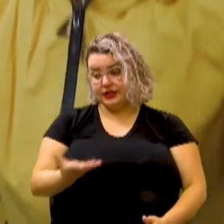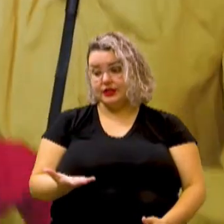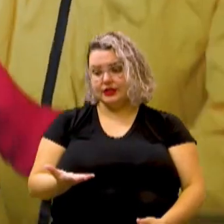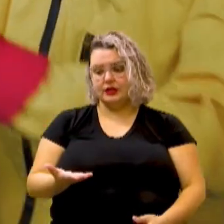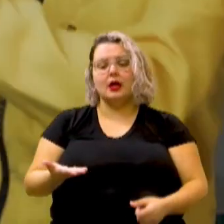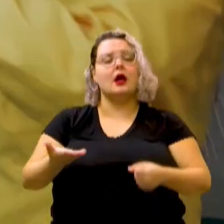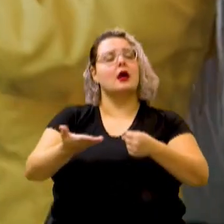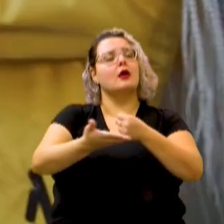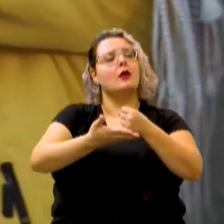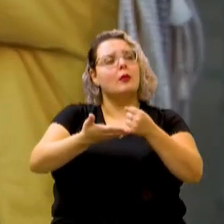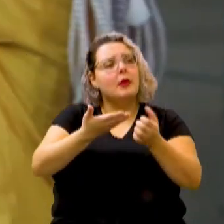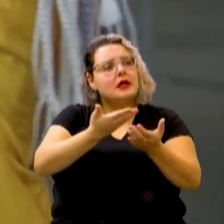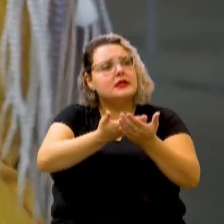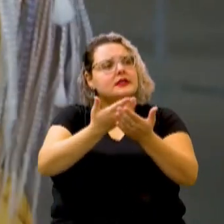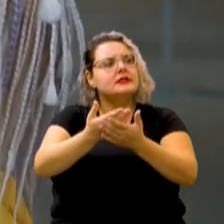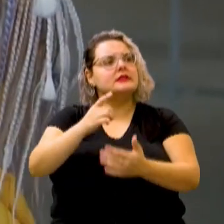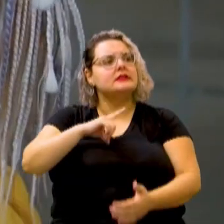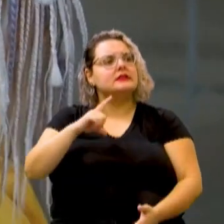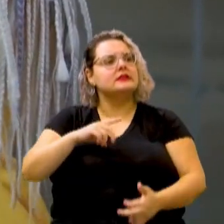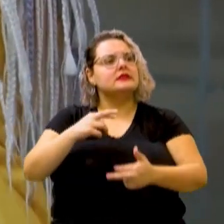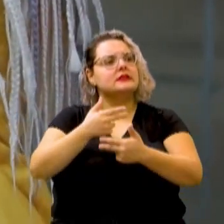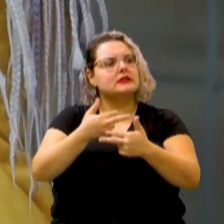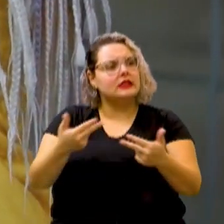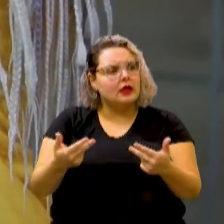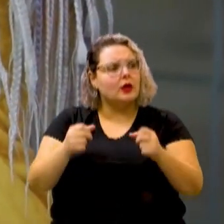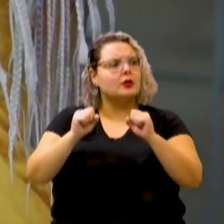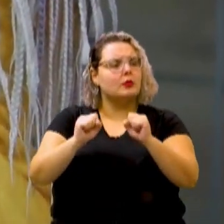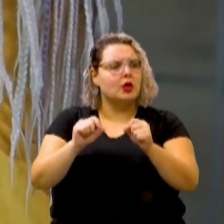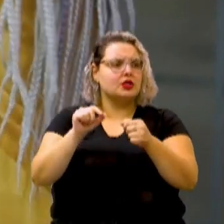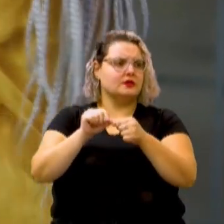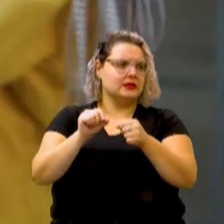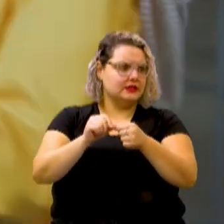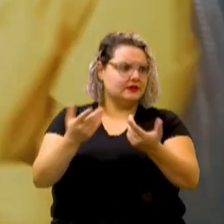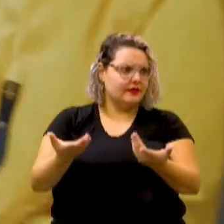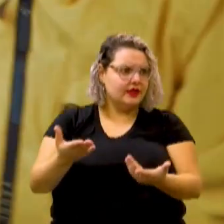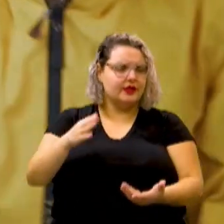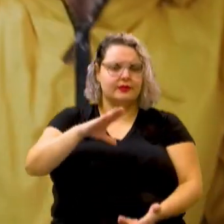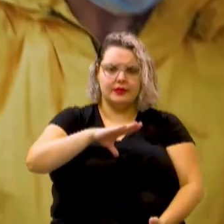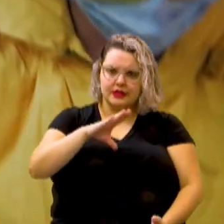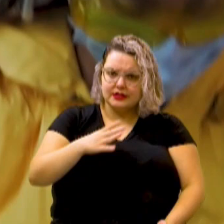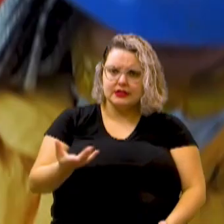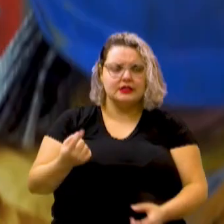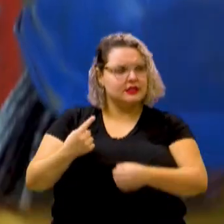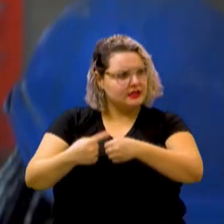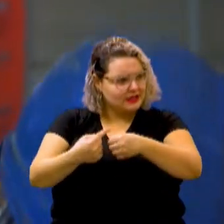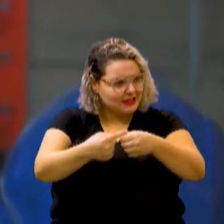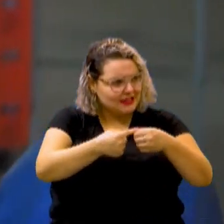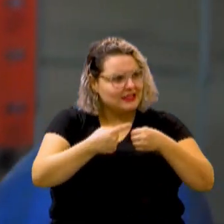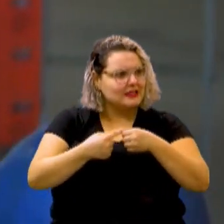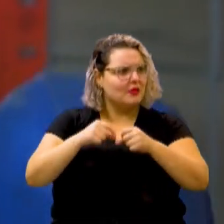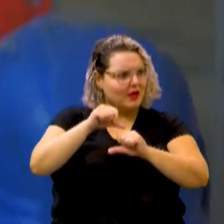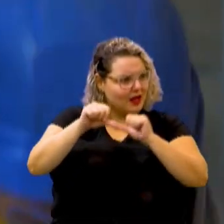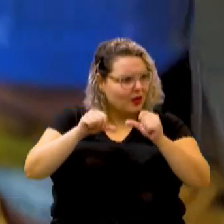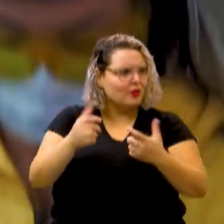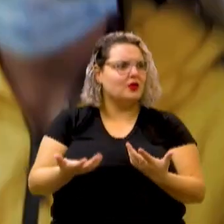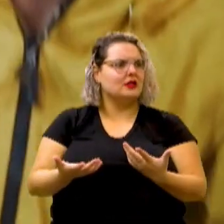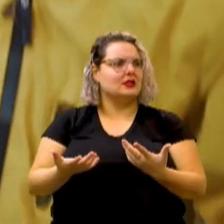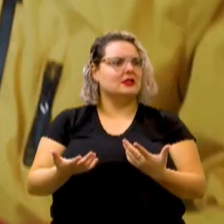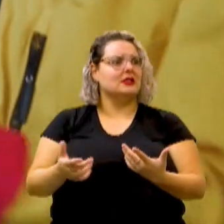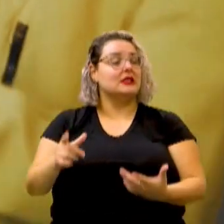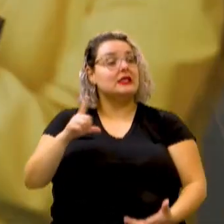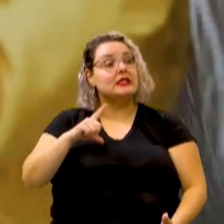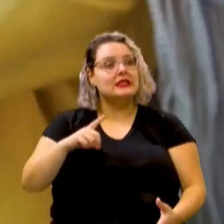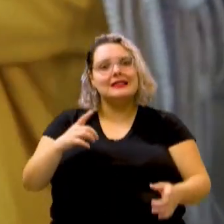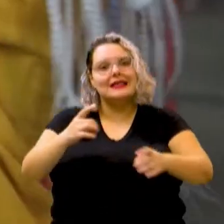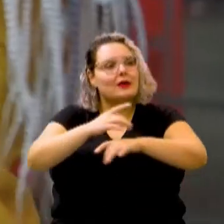municípios. Com base nesse estudo, existe algo, né, que pode ser feito pelos municípios para que isso seja revertido, para